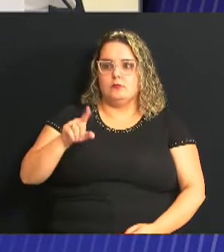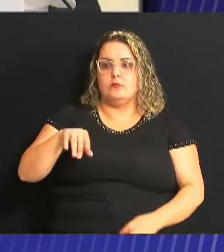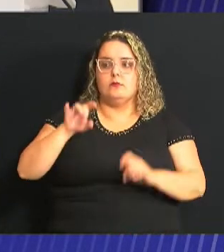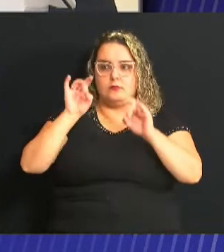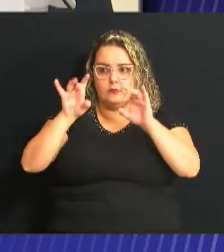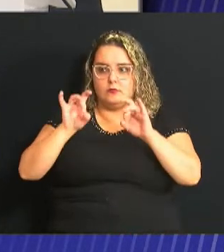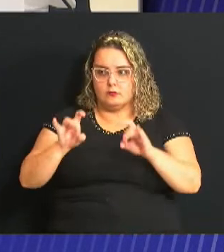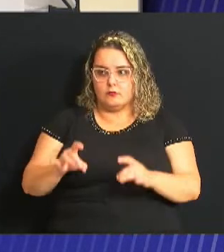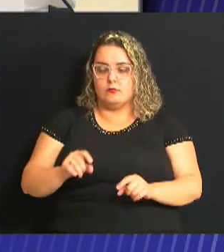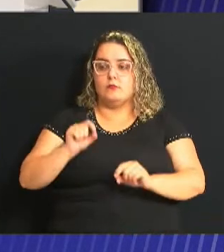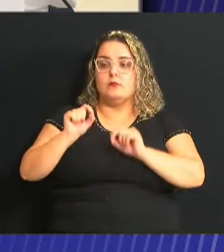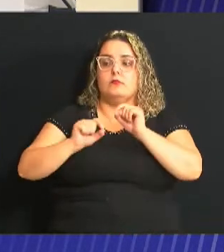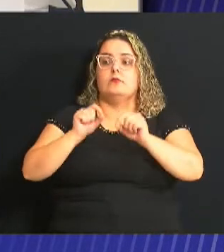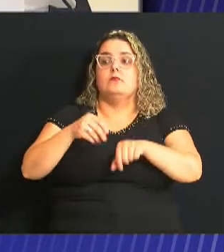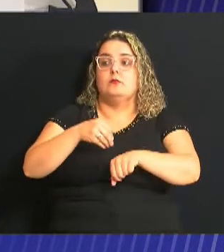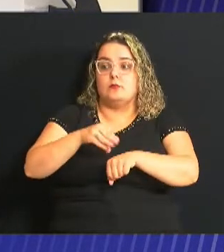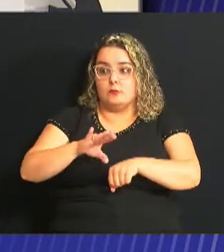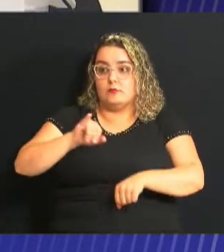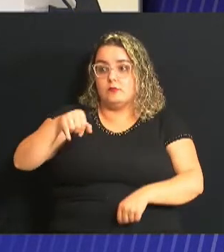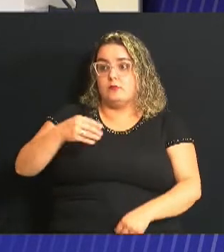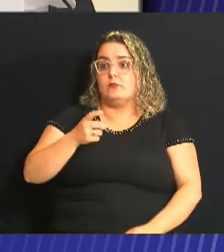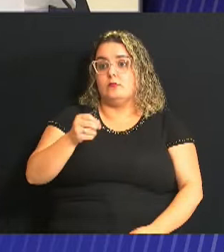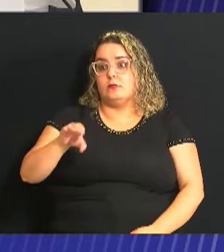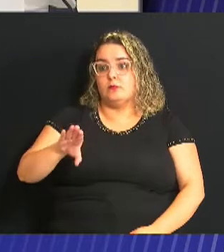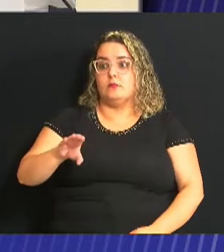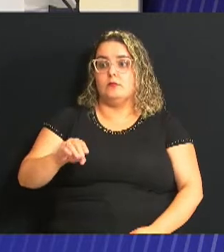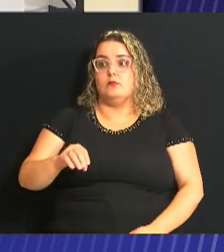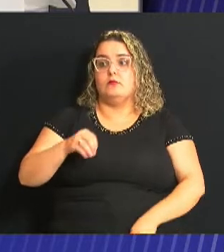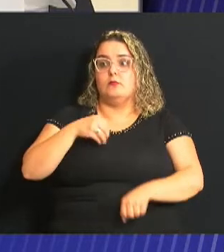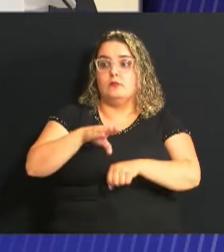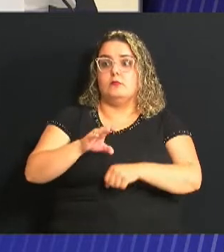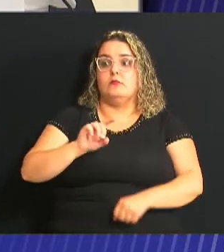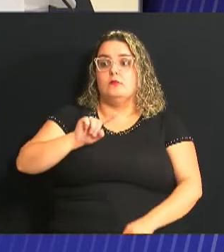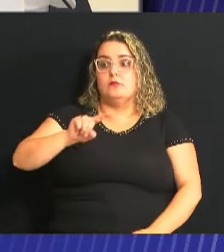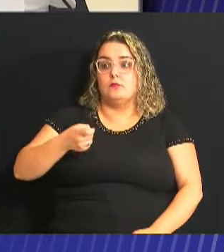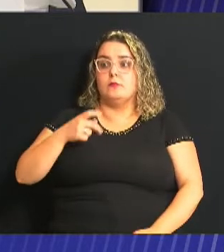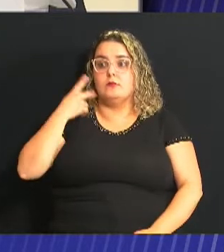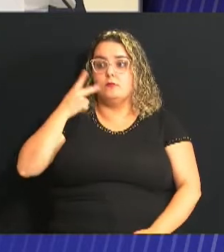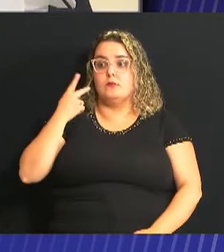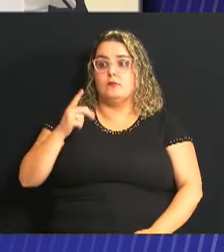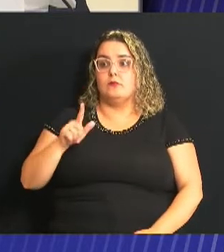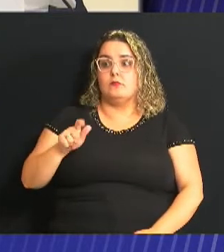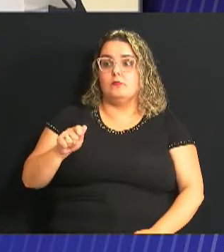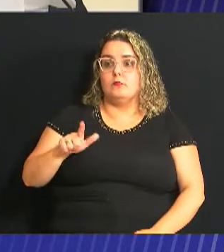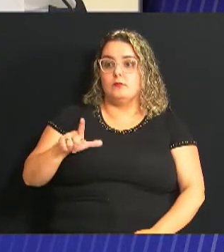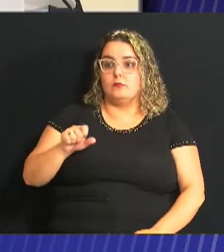e quem indicou o Dr. João Carlos foi um ex-vereador, o Galassi.